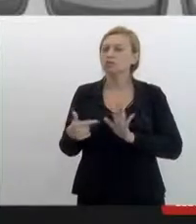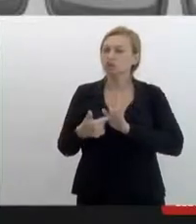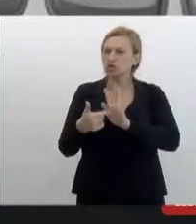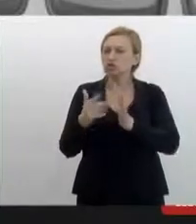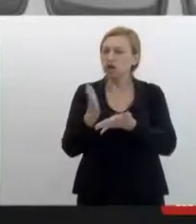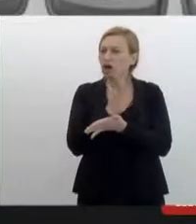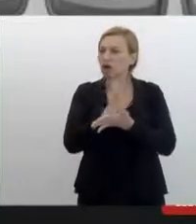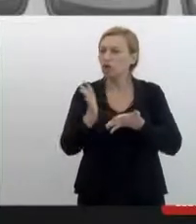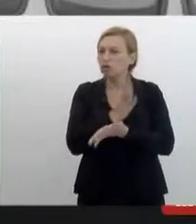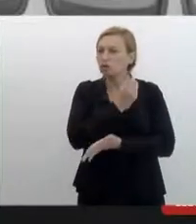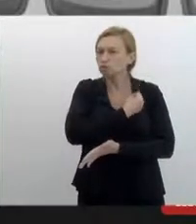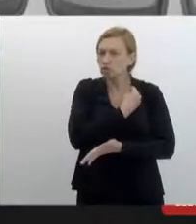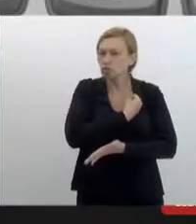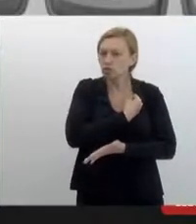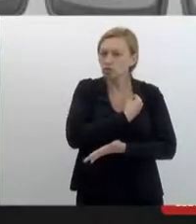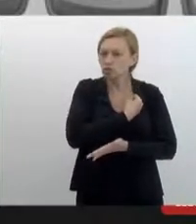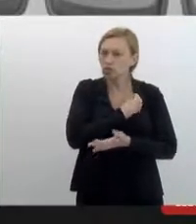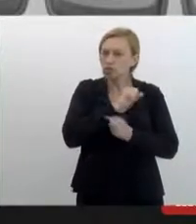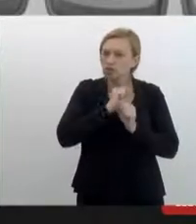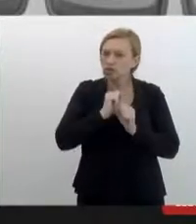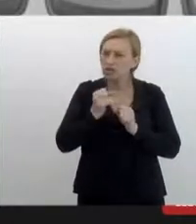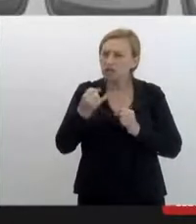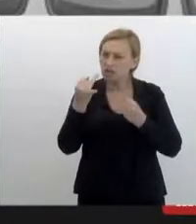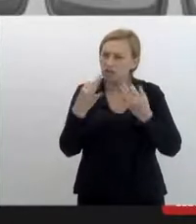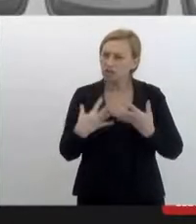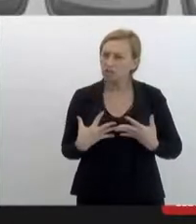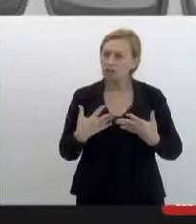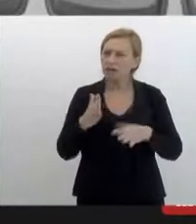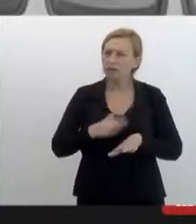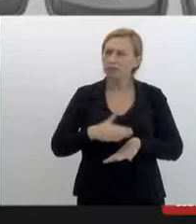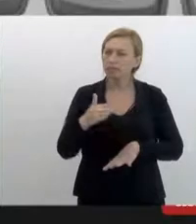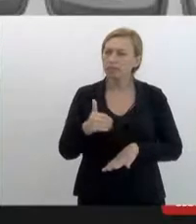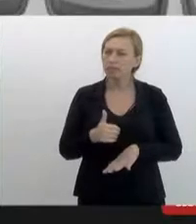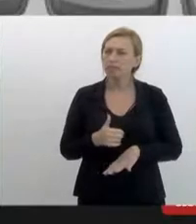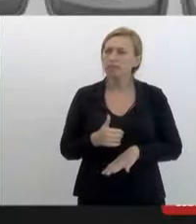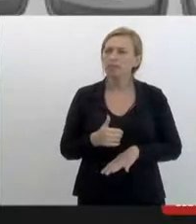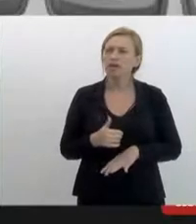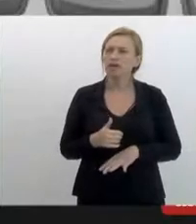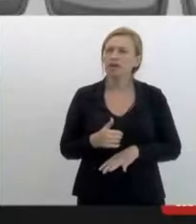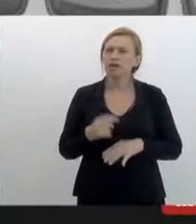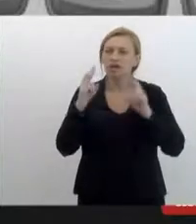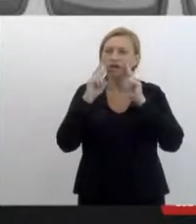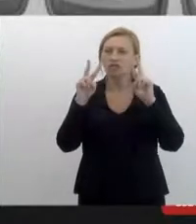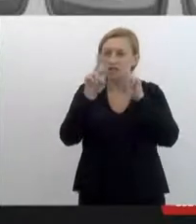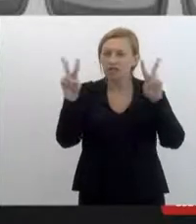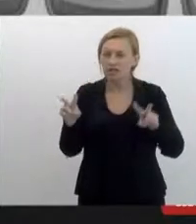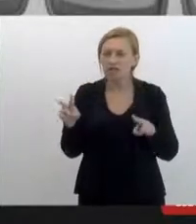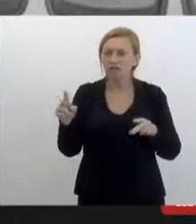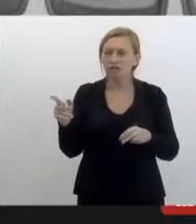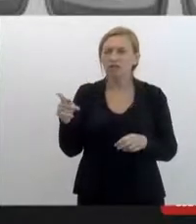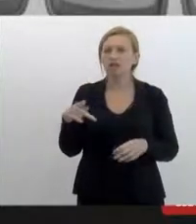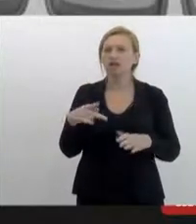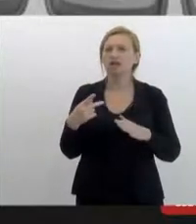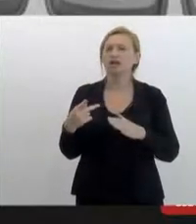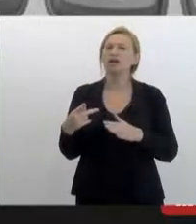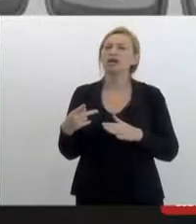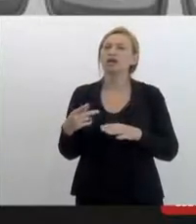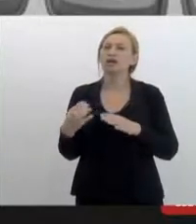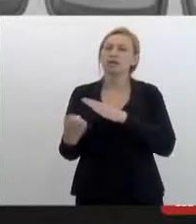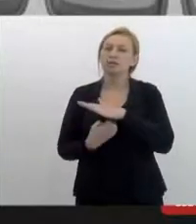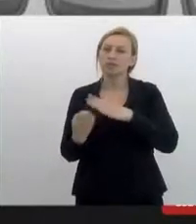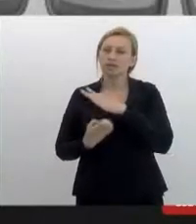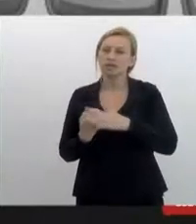modo que a gente possa fazer a nossa explanação e, evidentemente, passar a visão da empresa a respeito desses